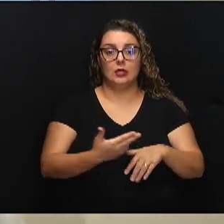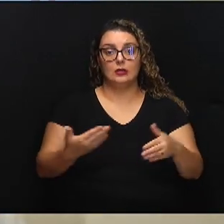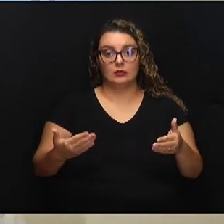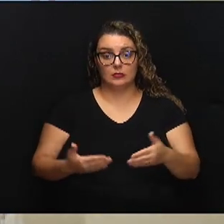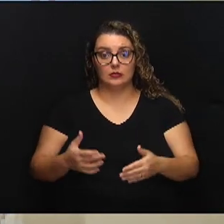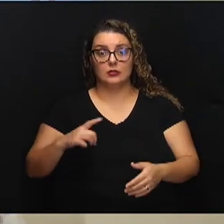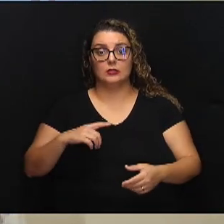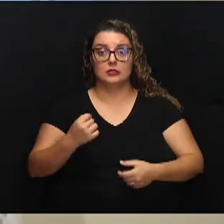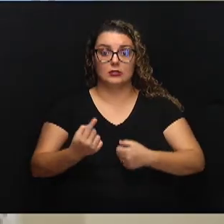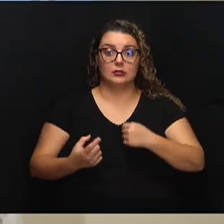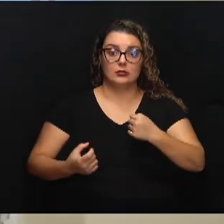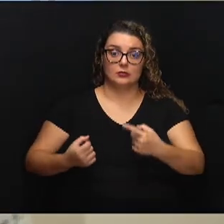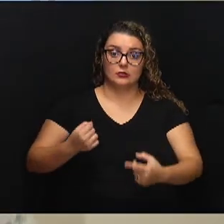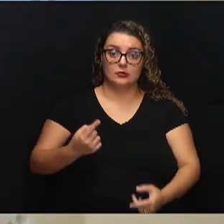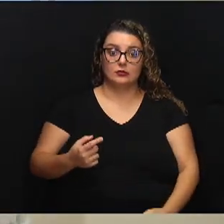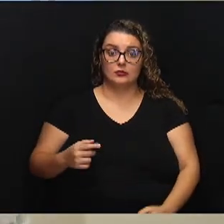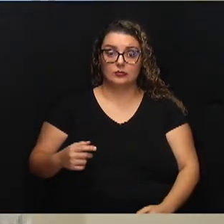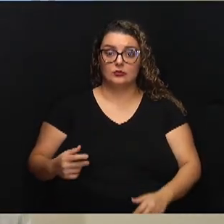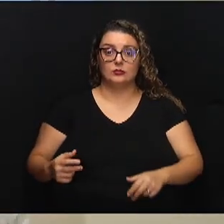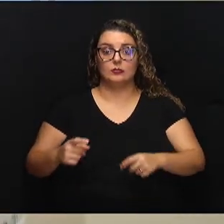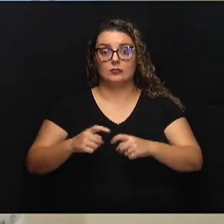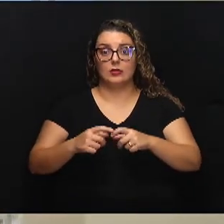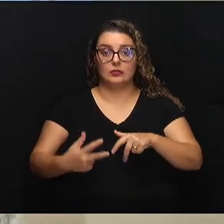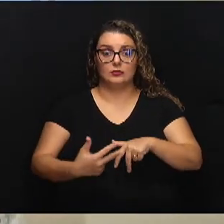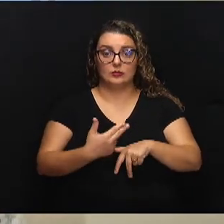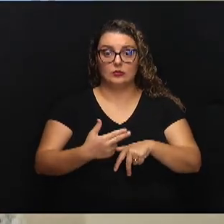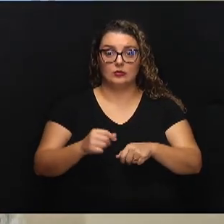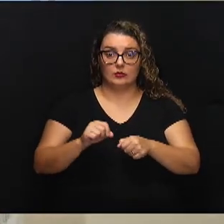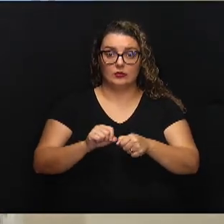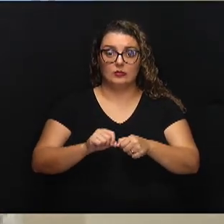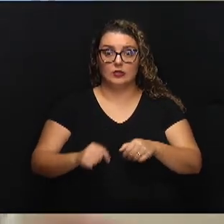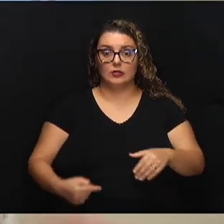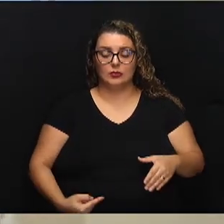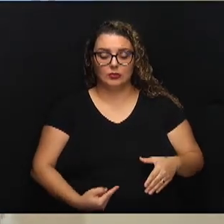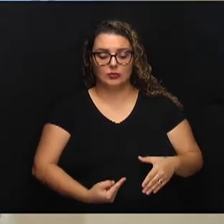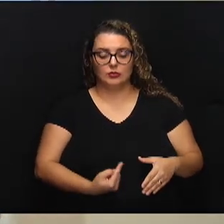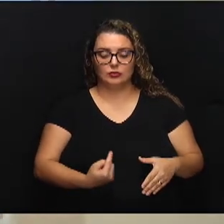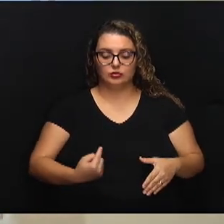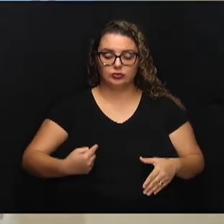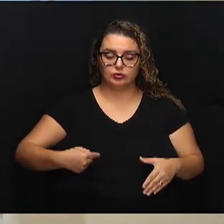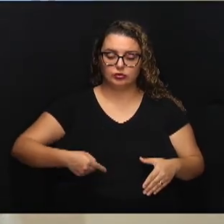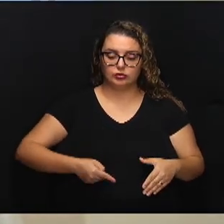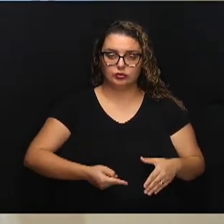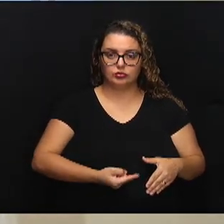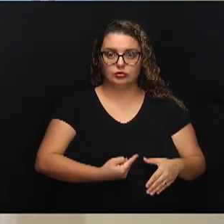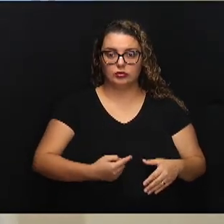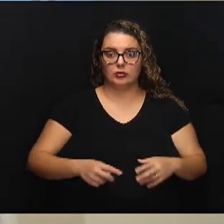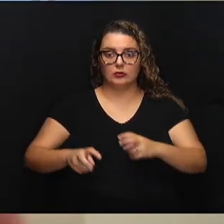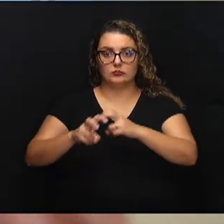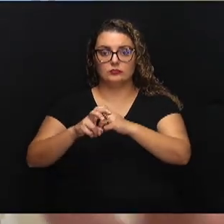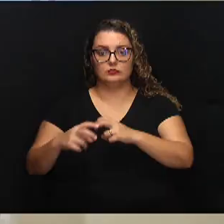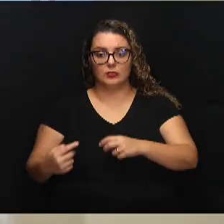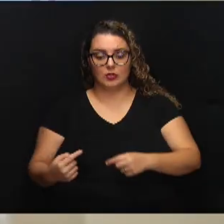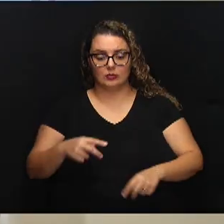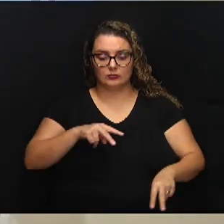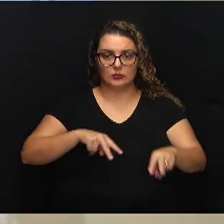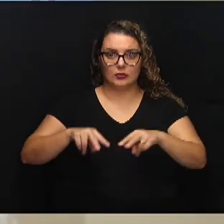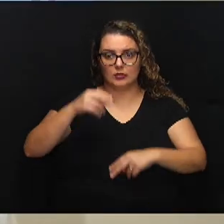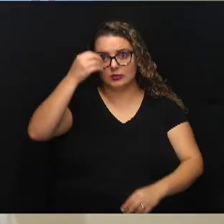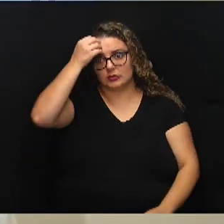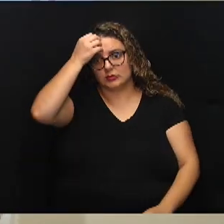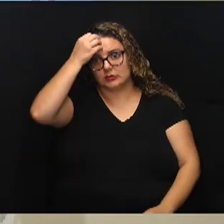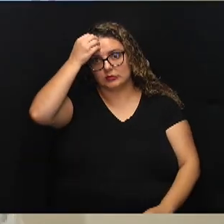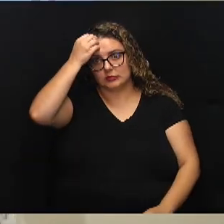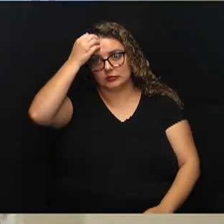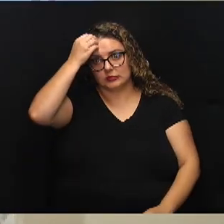tem casos em que o cirurgião, por exemplo, faz essa vídeo que eu comentei, ou que o radiologista olha e fala, gente, tem muito volume